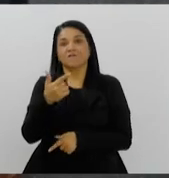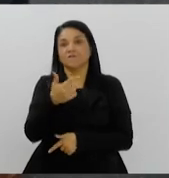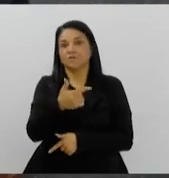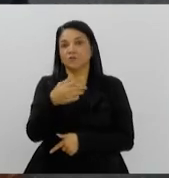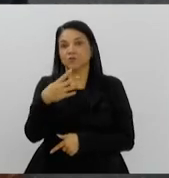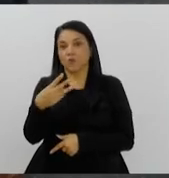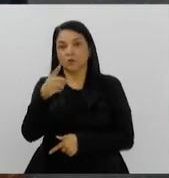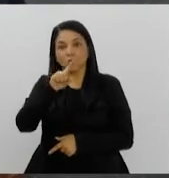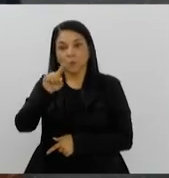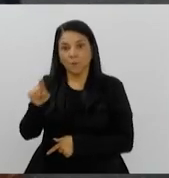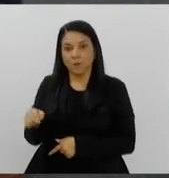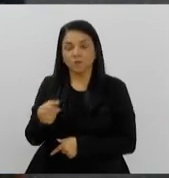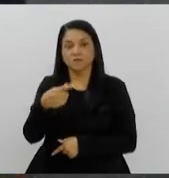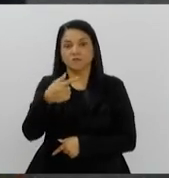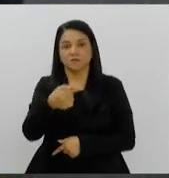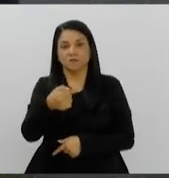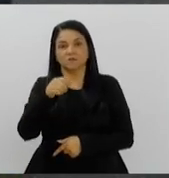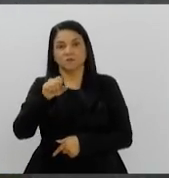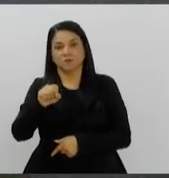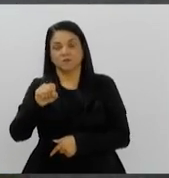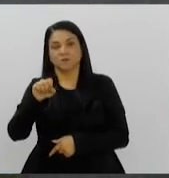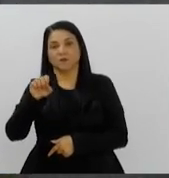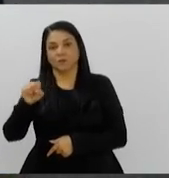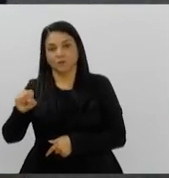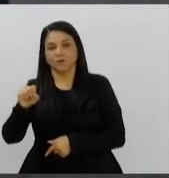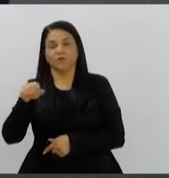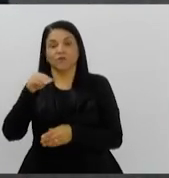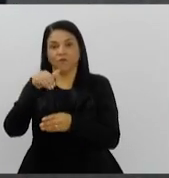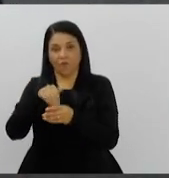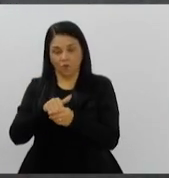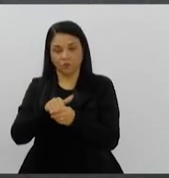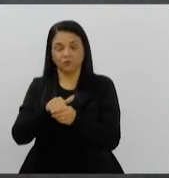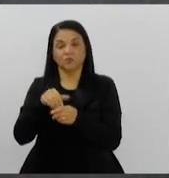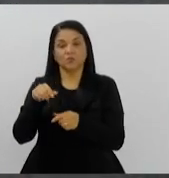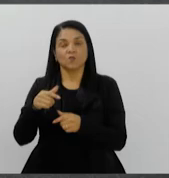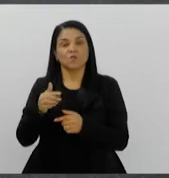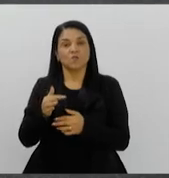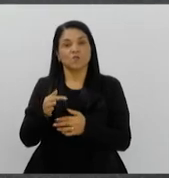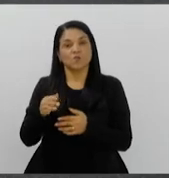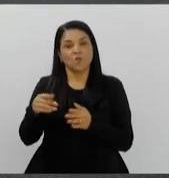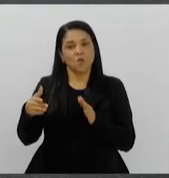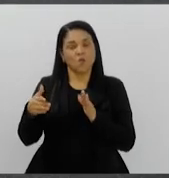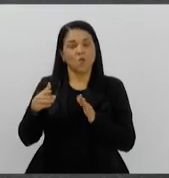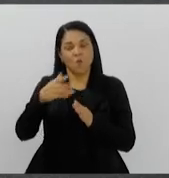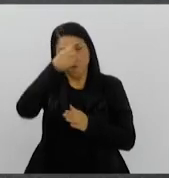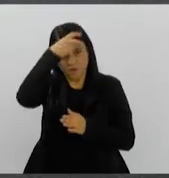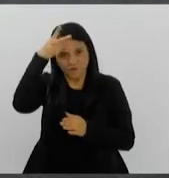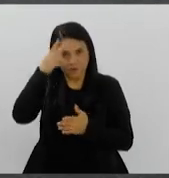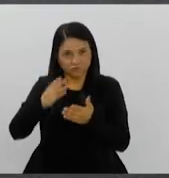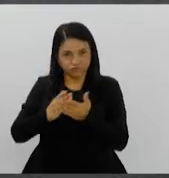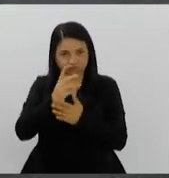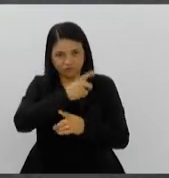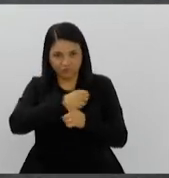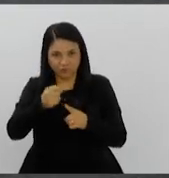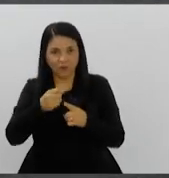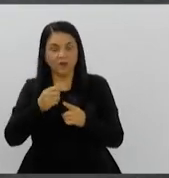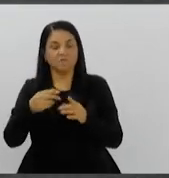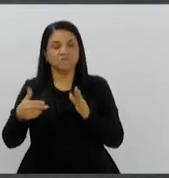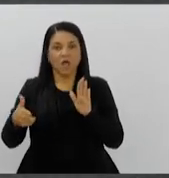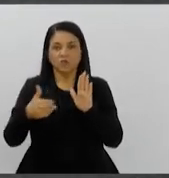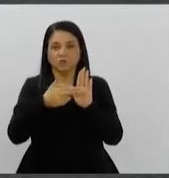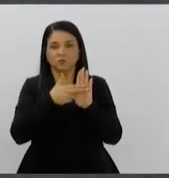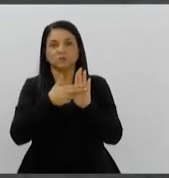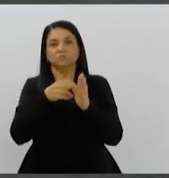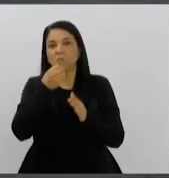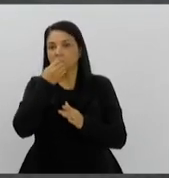24.788 votos. Torço para que o novo prefeito que assuma faça um bom mandato. Estarei daqui da LERJ destinando